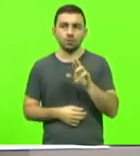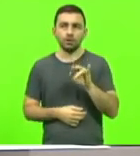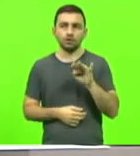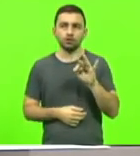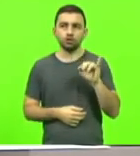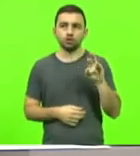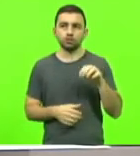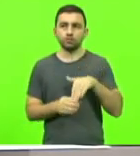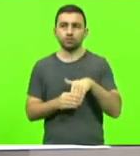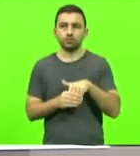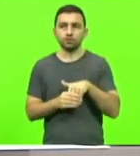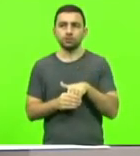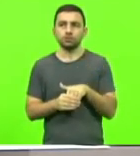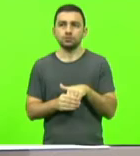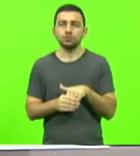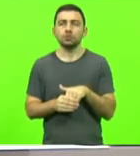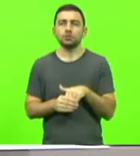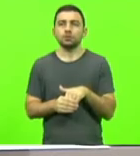votação,